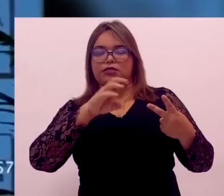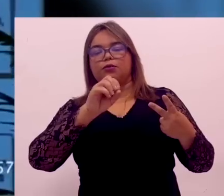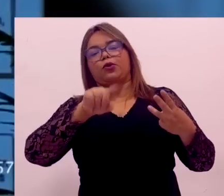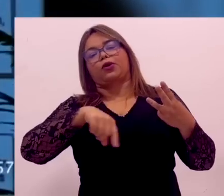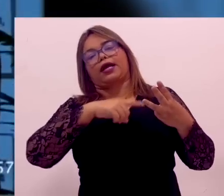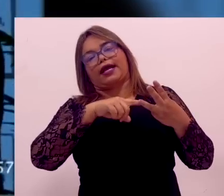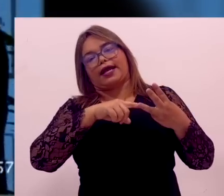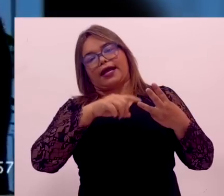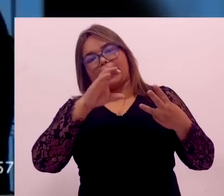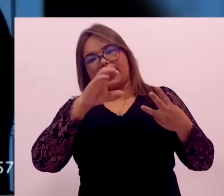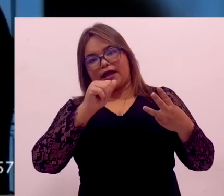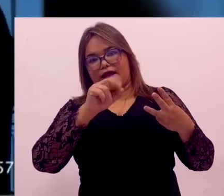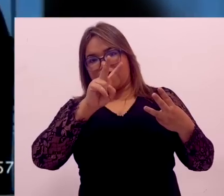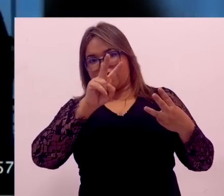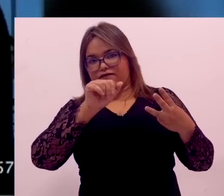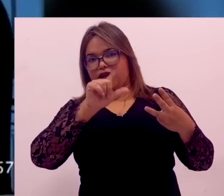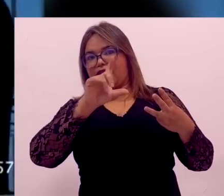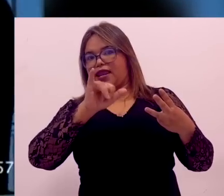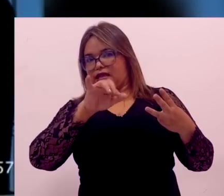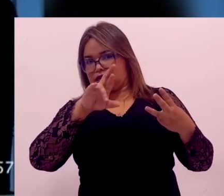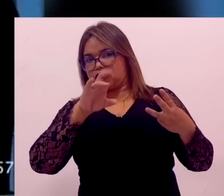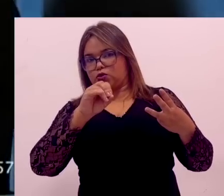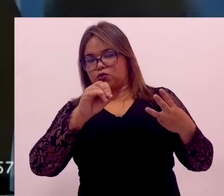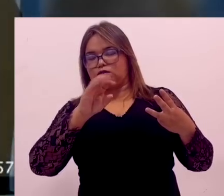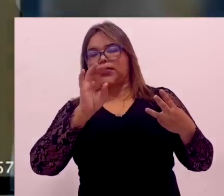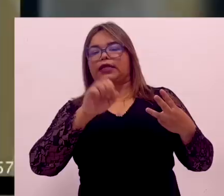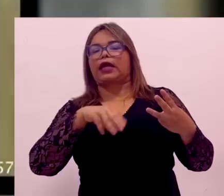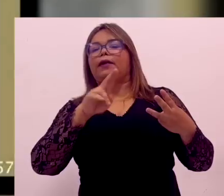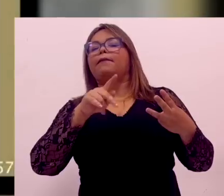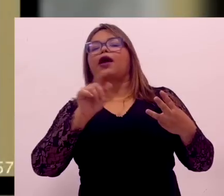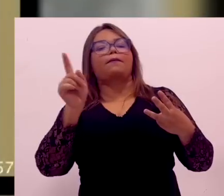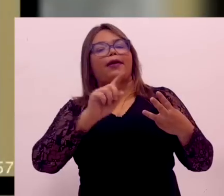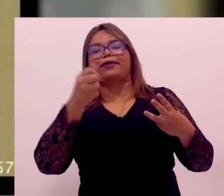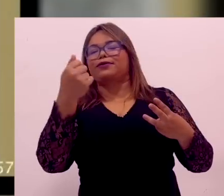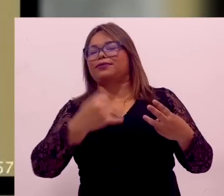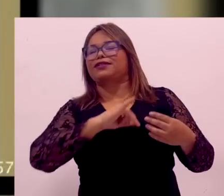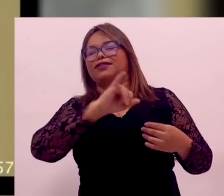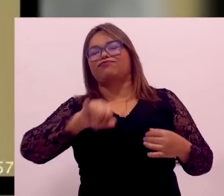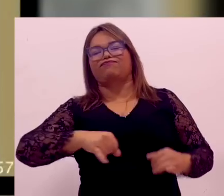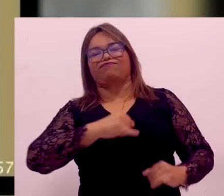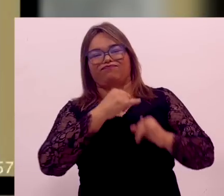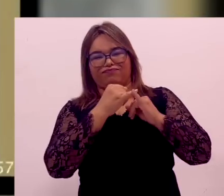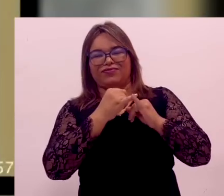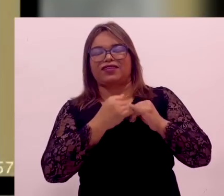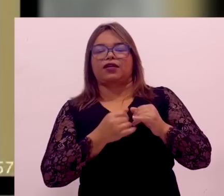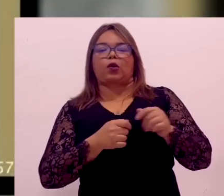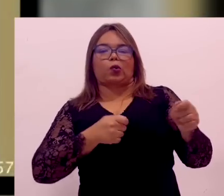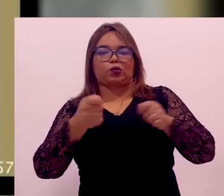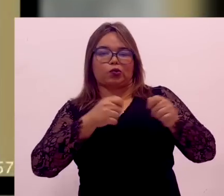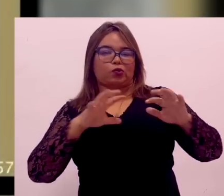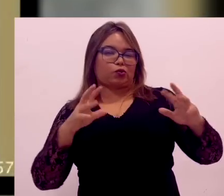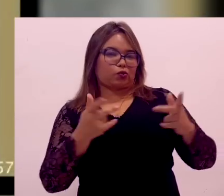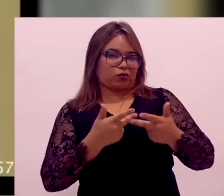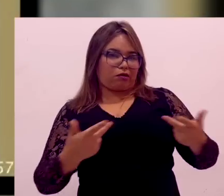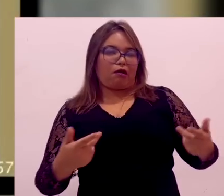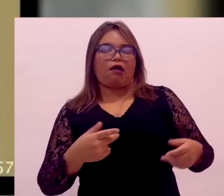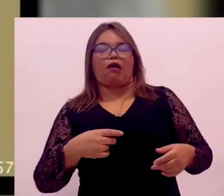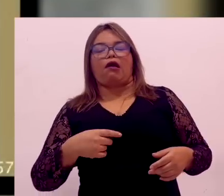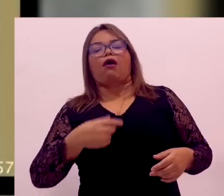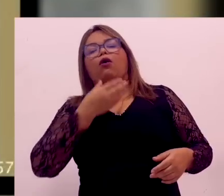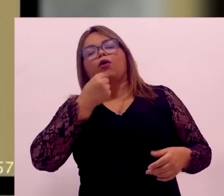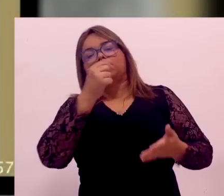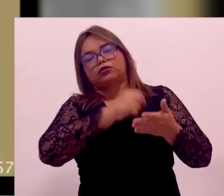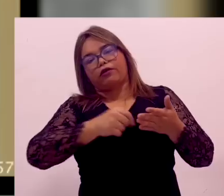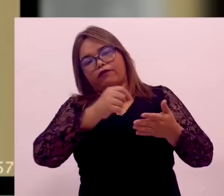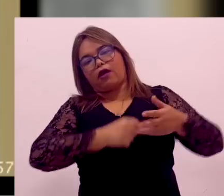conexão jesuítica, que é um poder militar que controla todas as coisas. Ele diz que a maçonaria